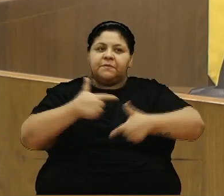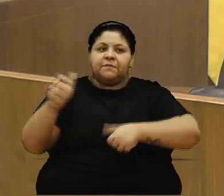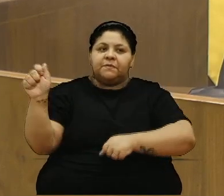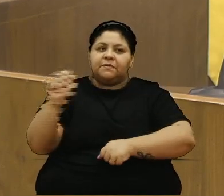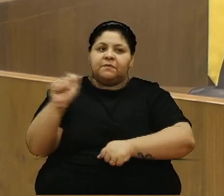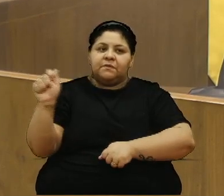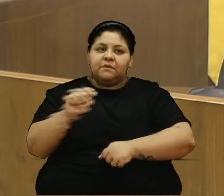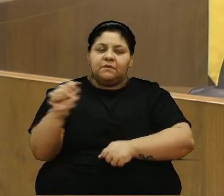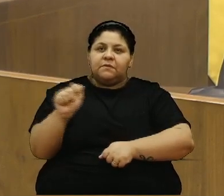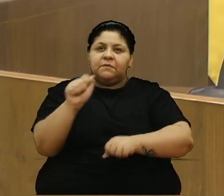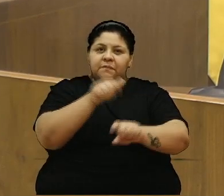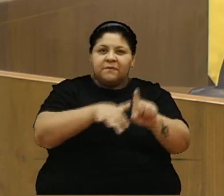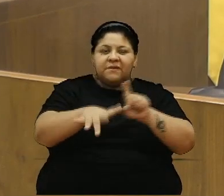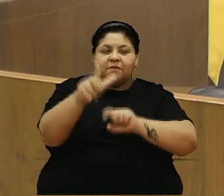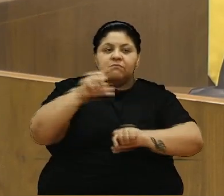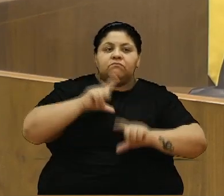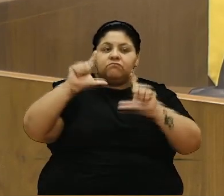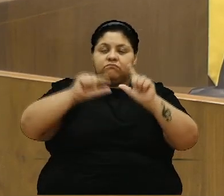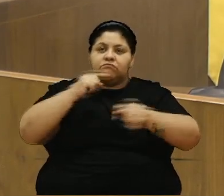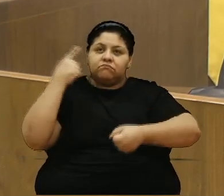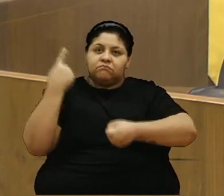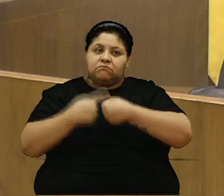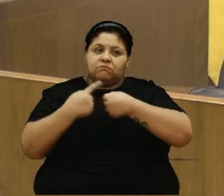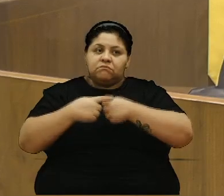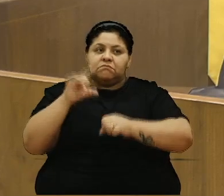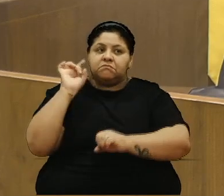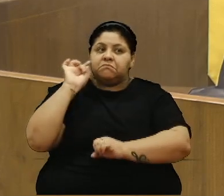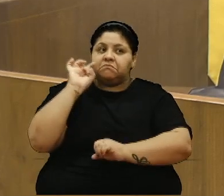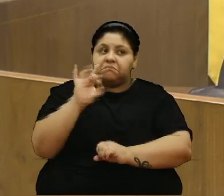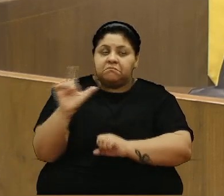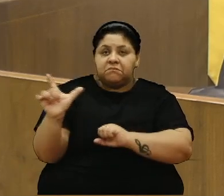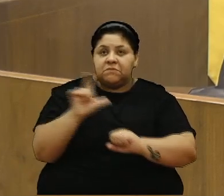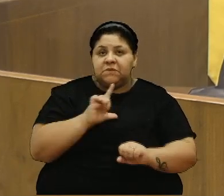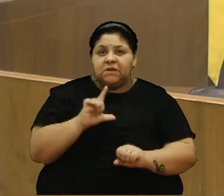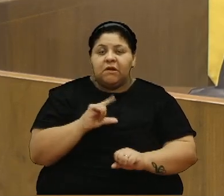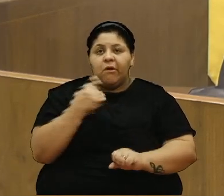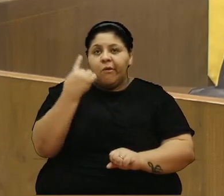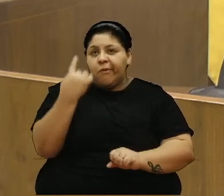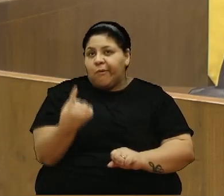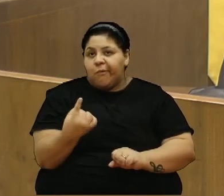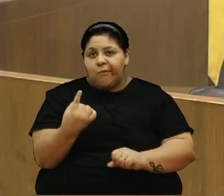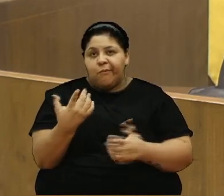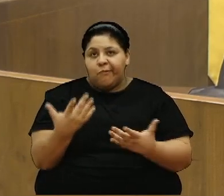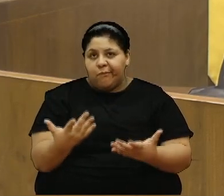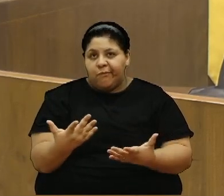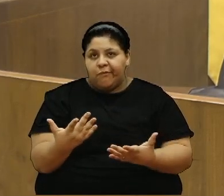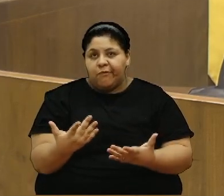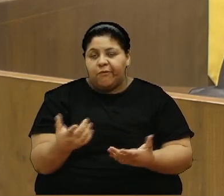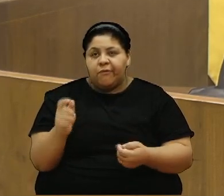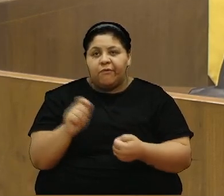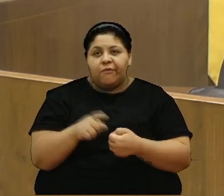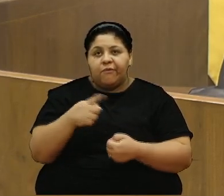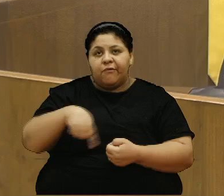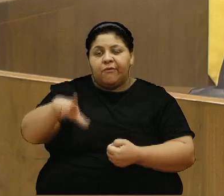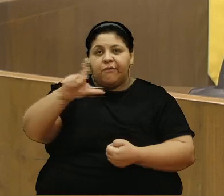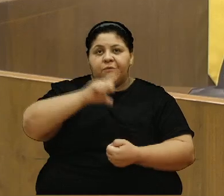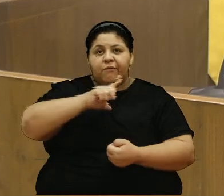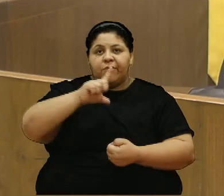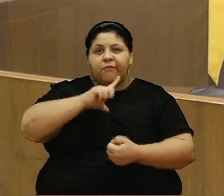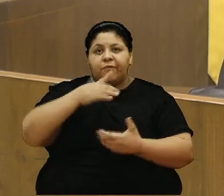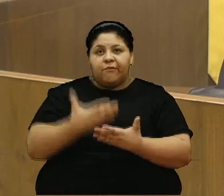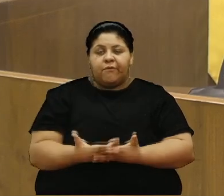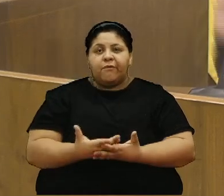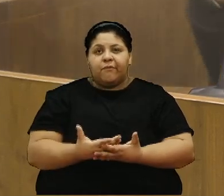social, que nós temos poucos na nossa cidade, apenas 6 CRAS, deveríamos ter pelo menos 17. Tudo isso faz com que nós não tenhamos